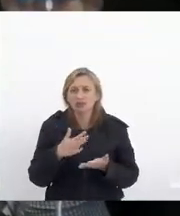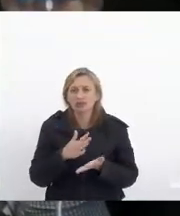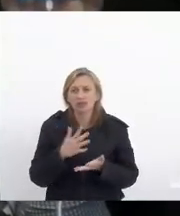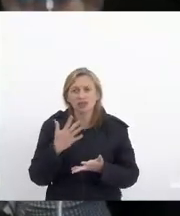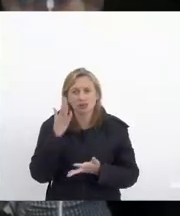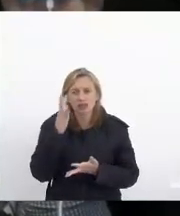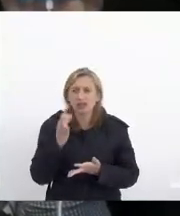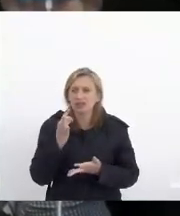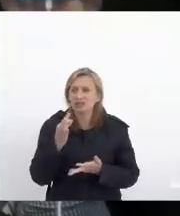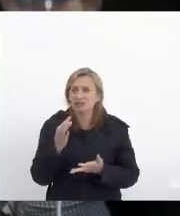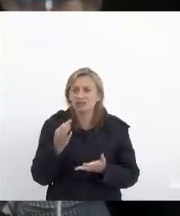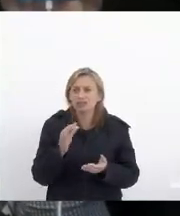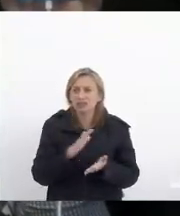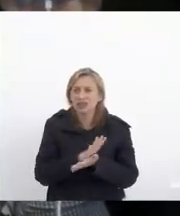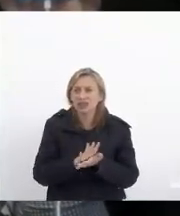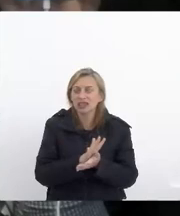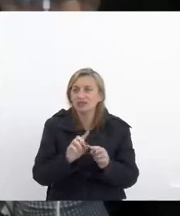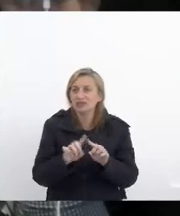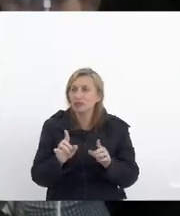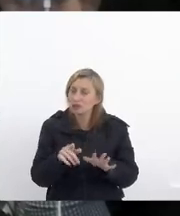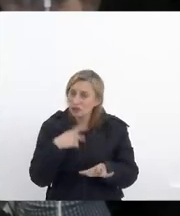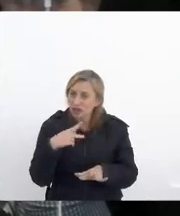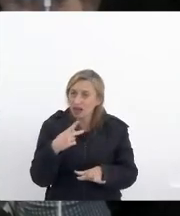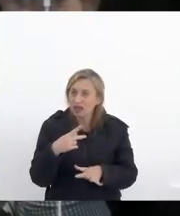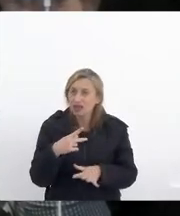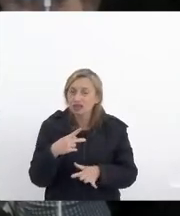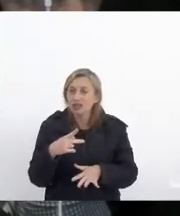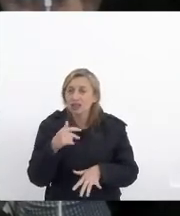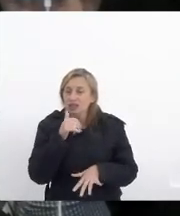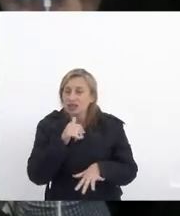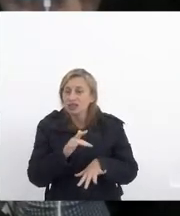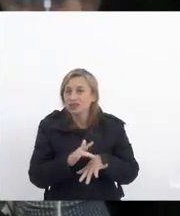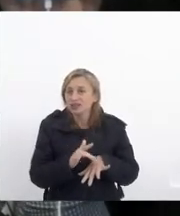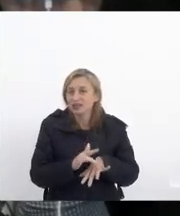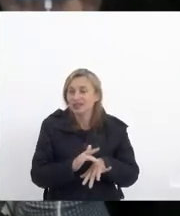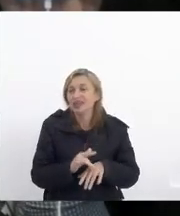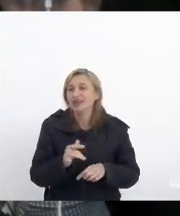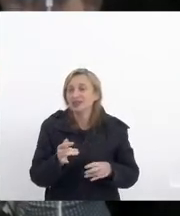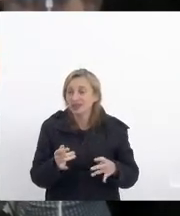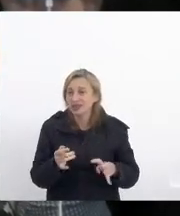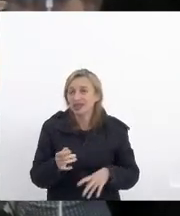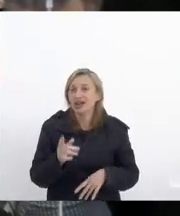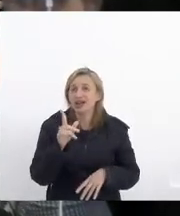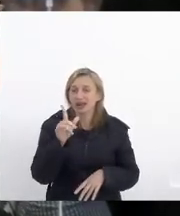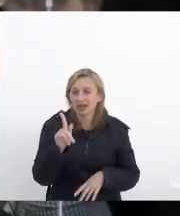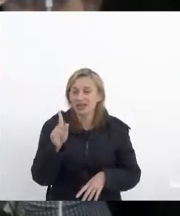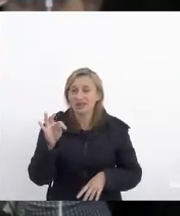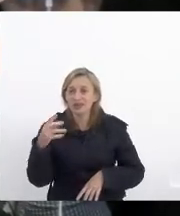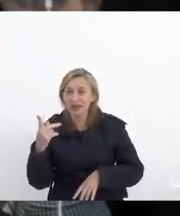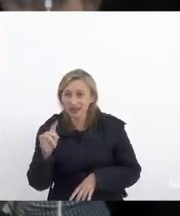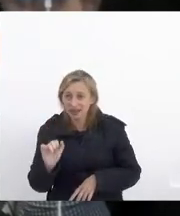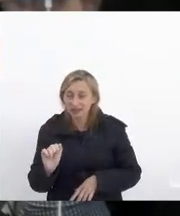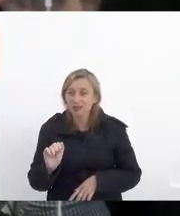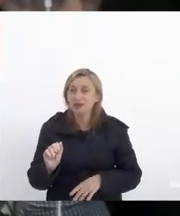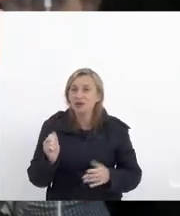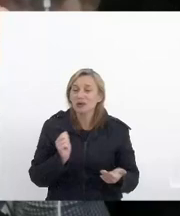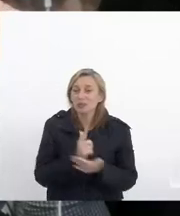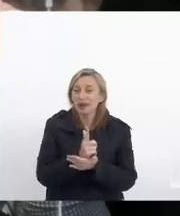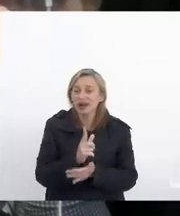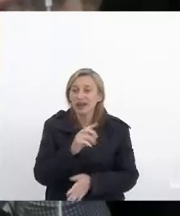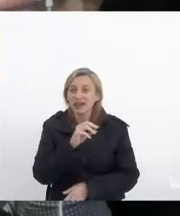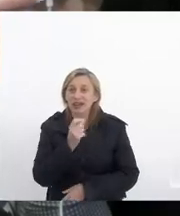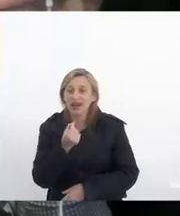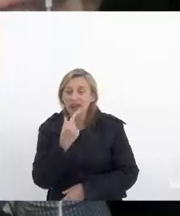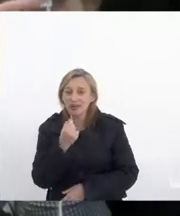mas eu não vou perder a oportunidade de falar. Eu estou com viúvas internadas na HCPM, precisando comprar remédio do bolso. Foi aumentado